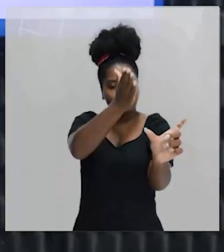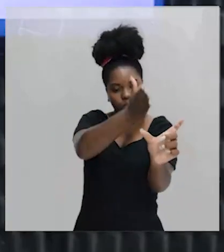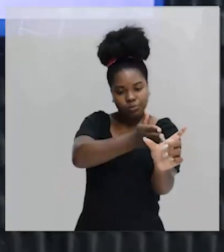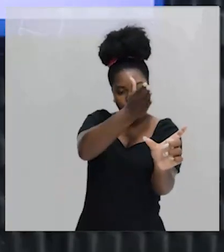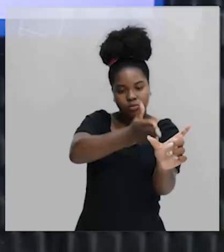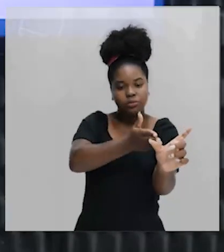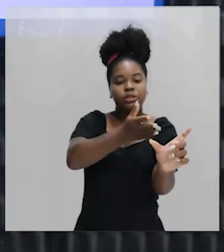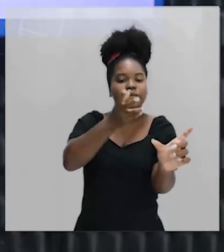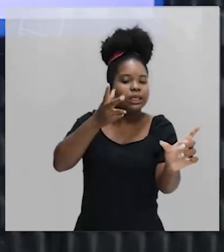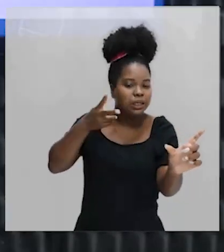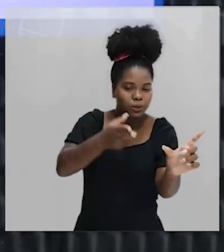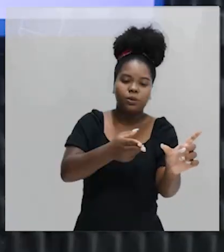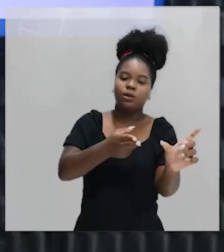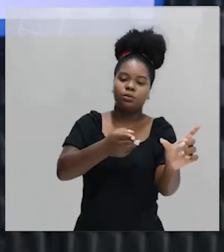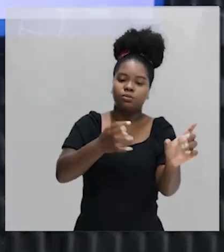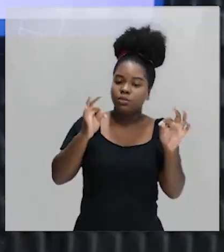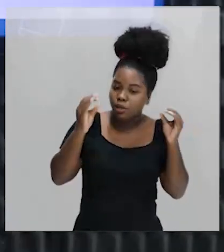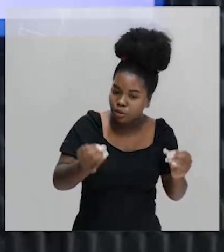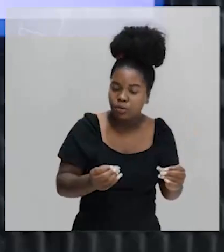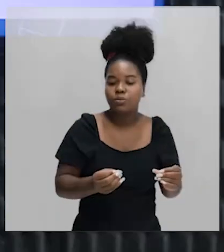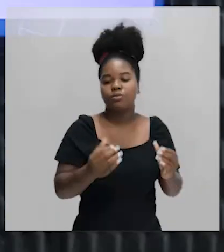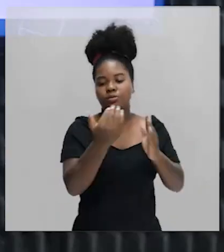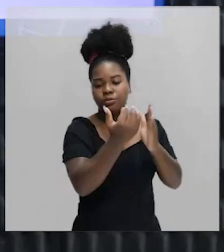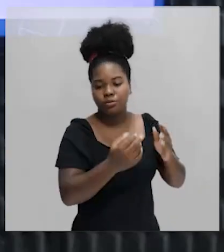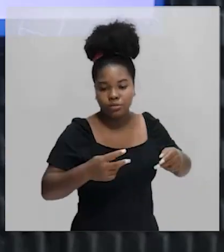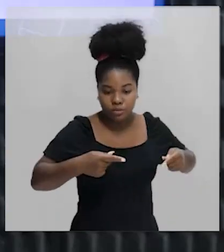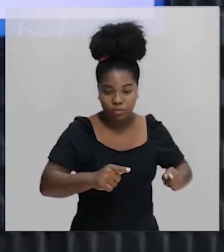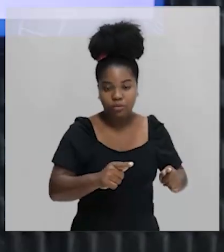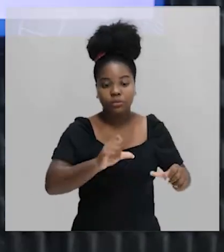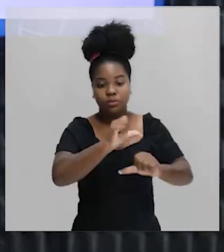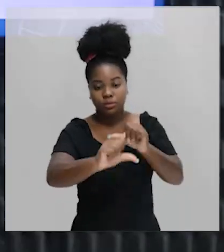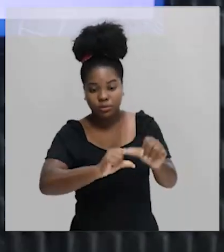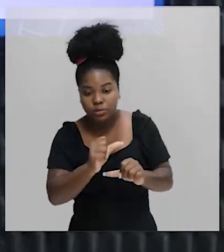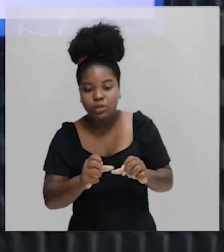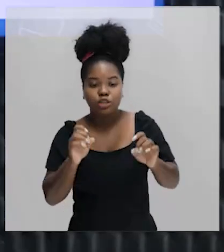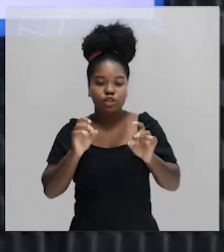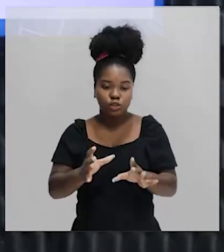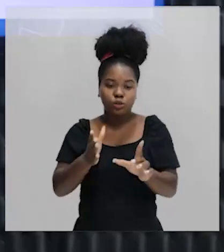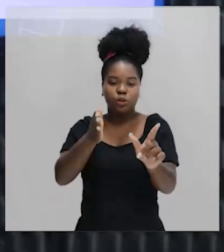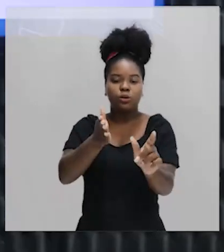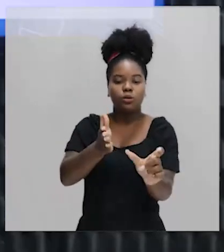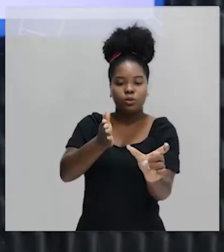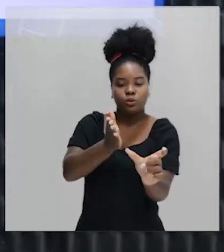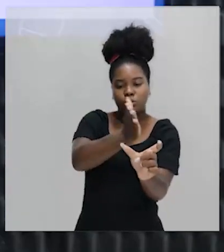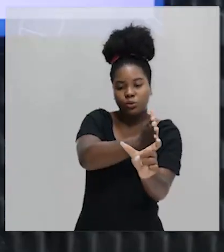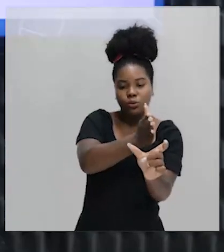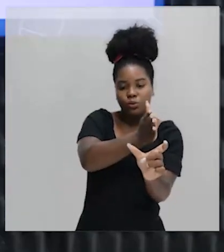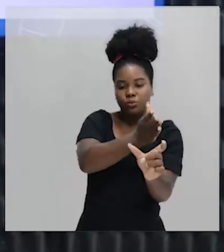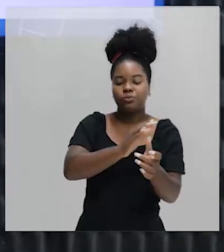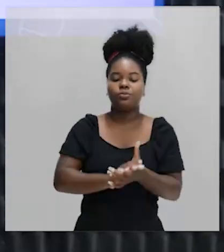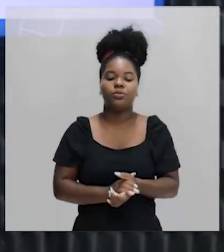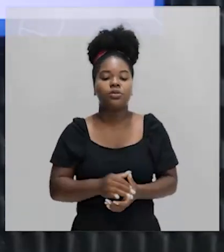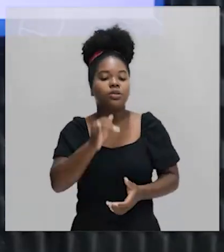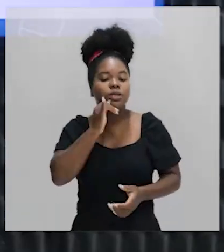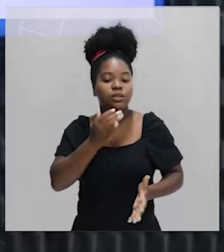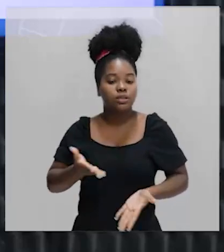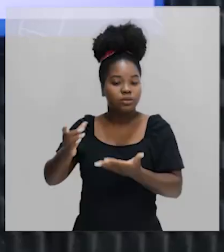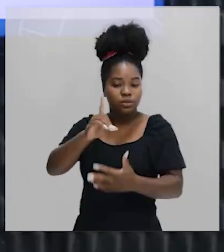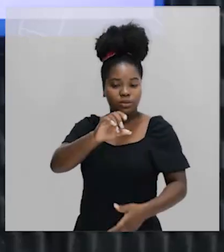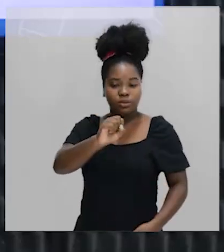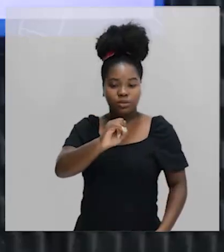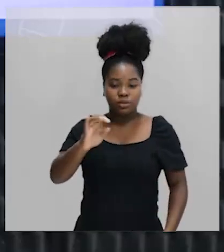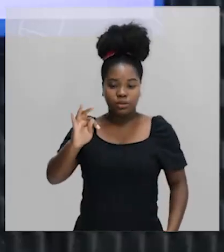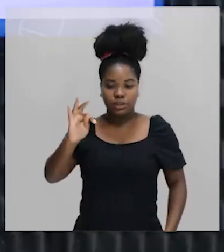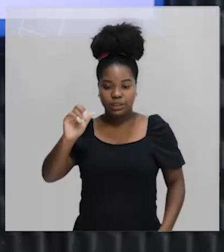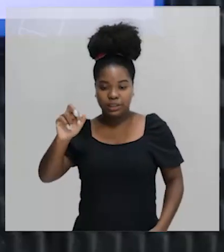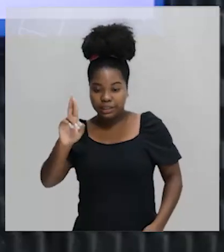as pessoas gramaticais, tendo alteração aí apenas nas desinências, né? No caso aqui da palavra dissertar,